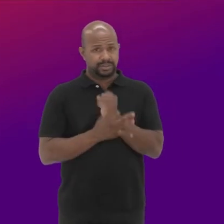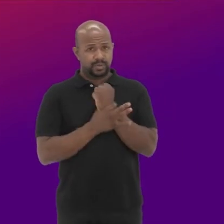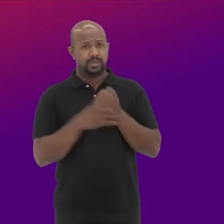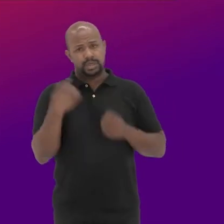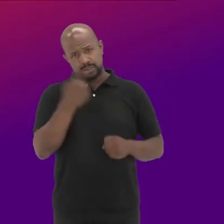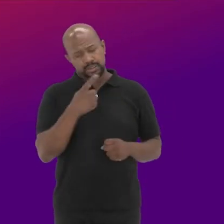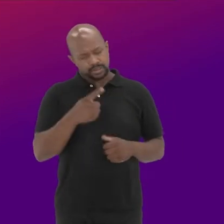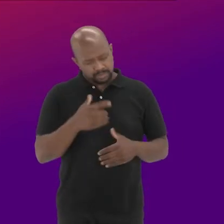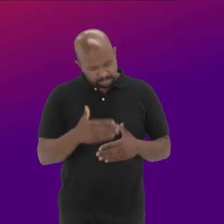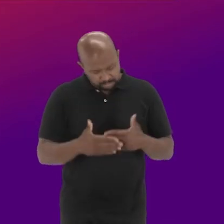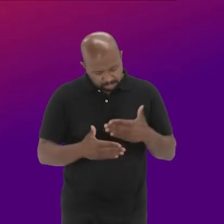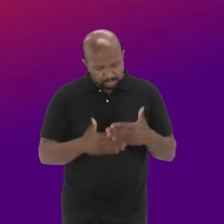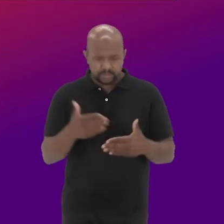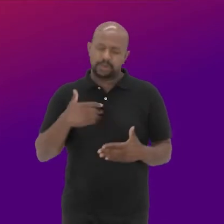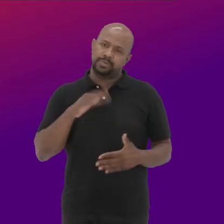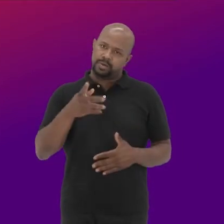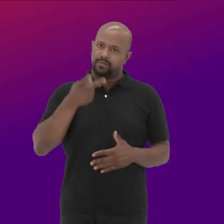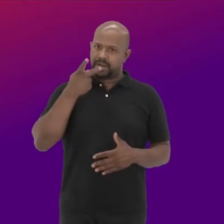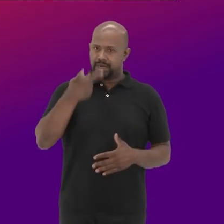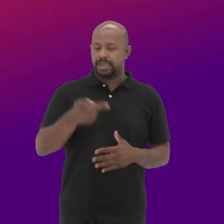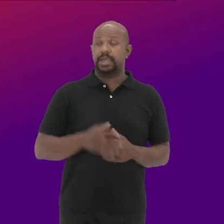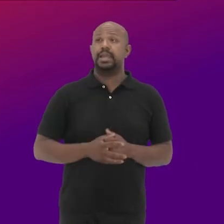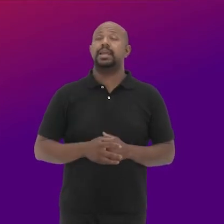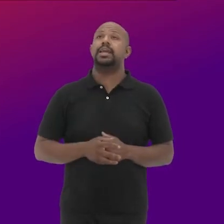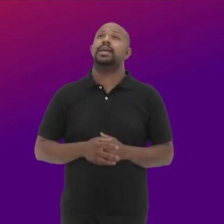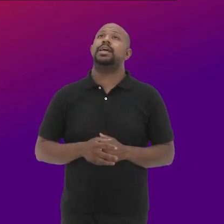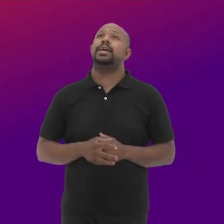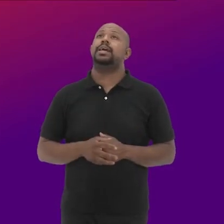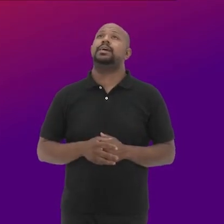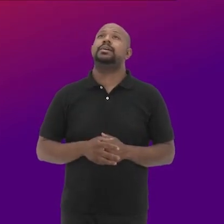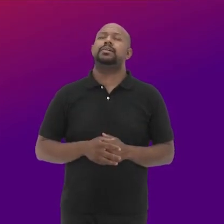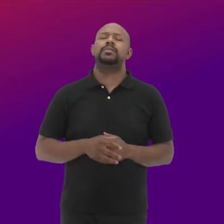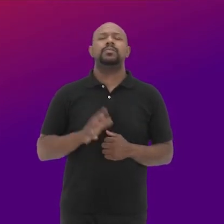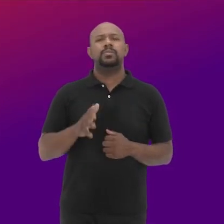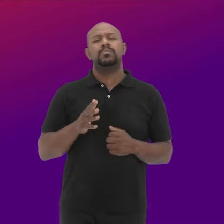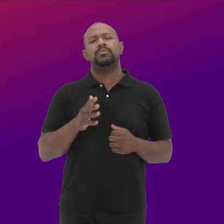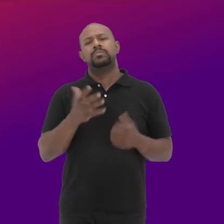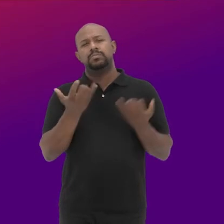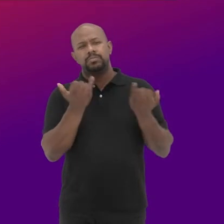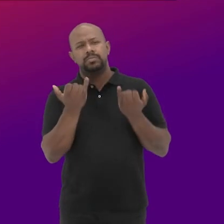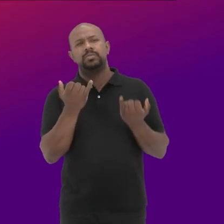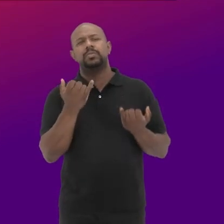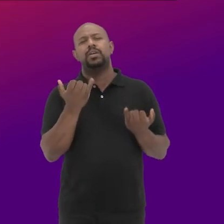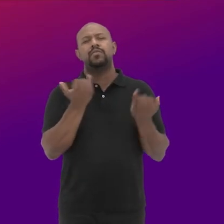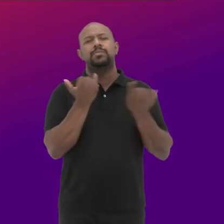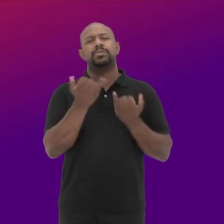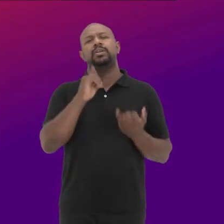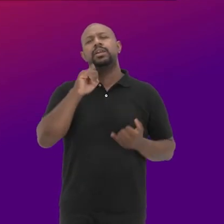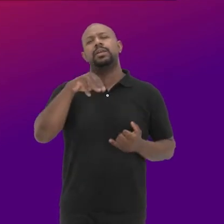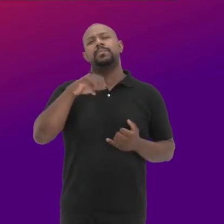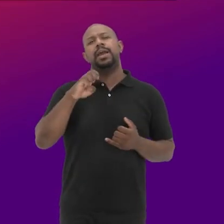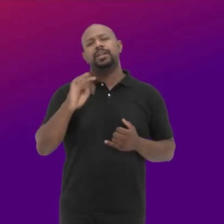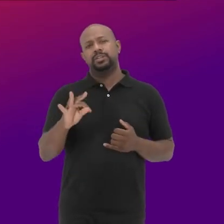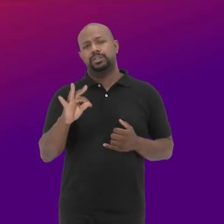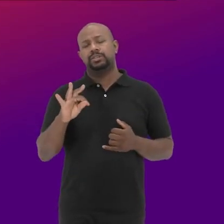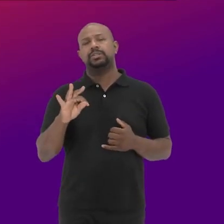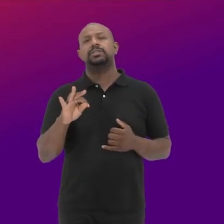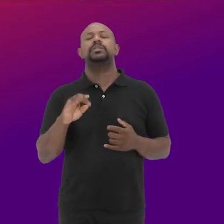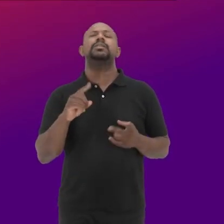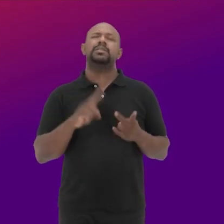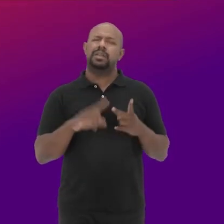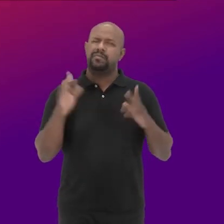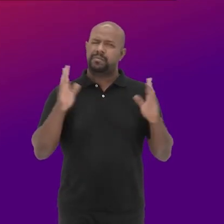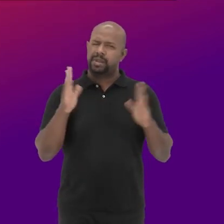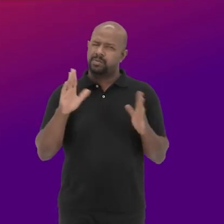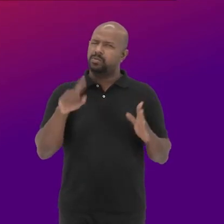seguro que a gente construiu, como eu disse anteriormente, com base nos dados do IMET. Teve